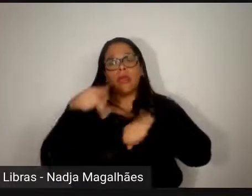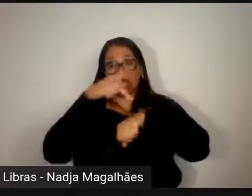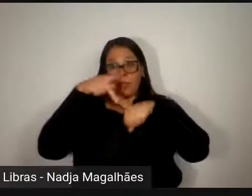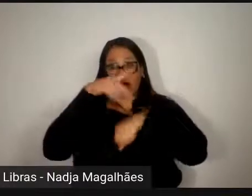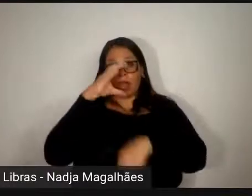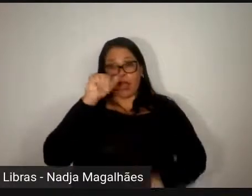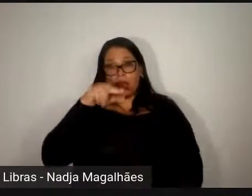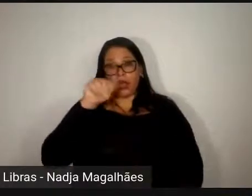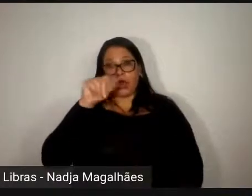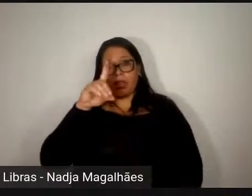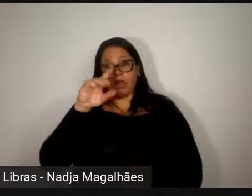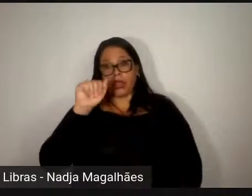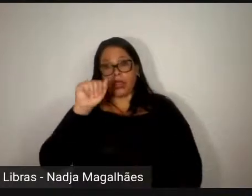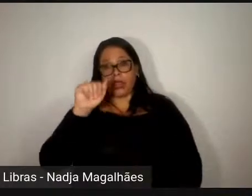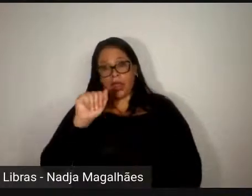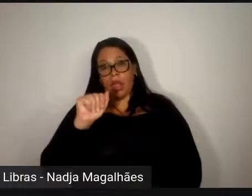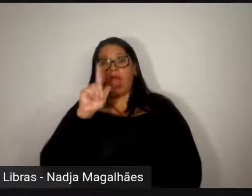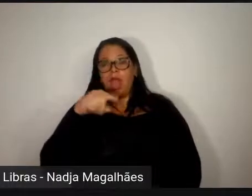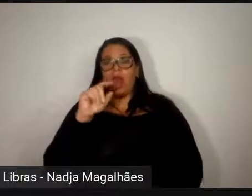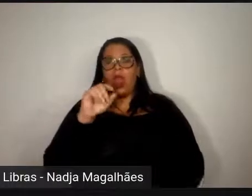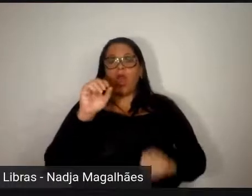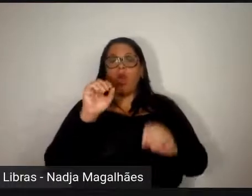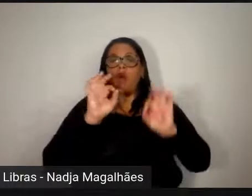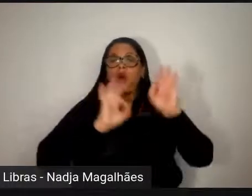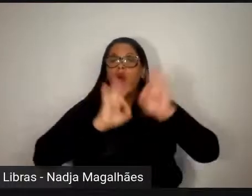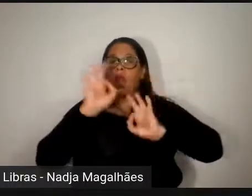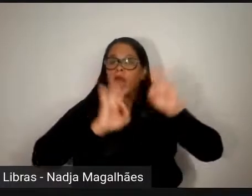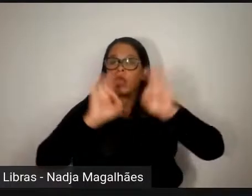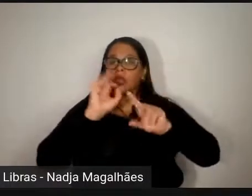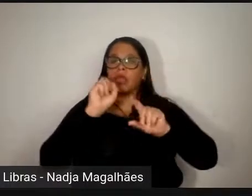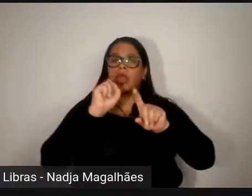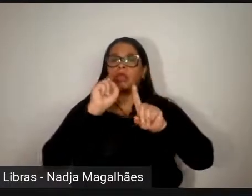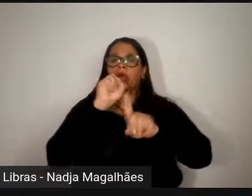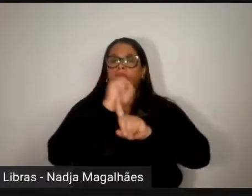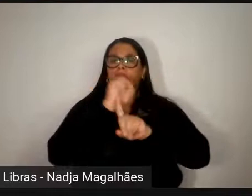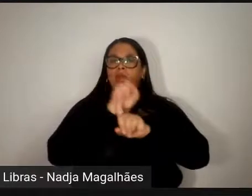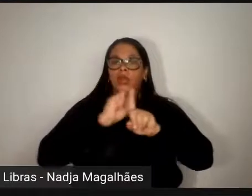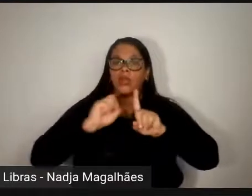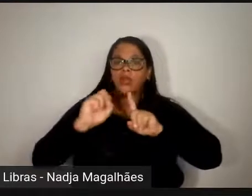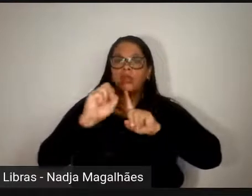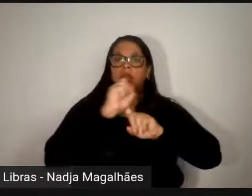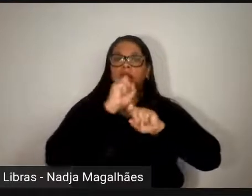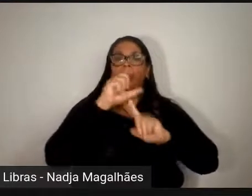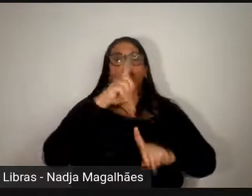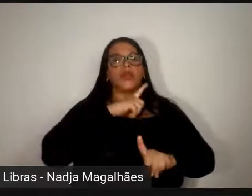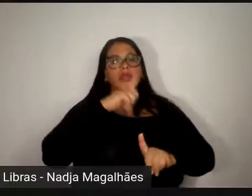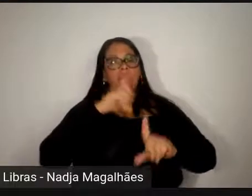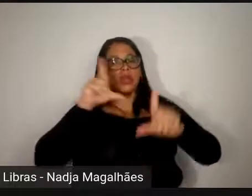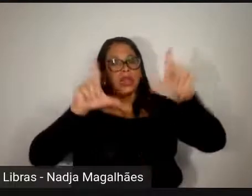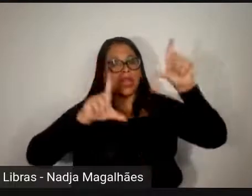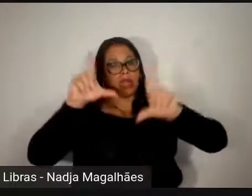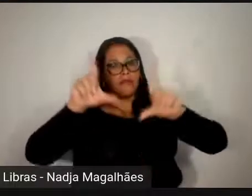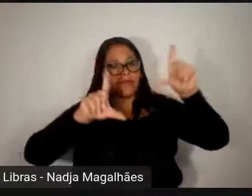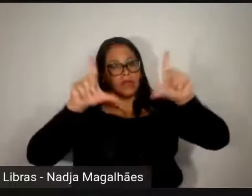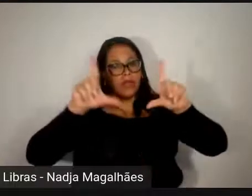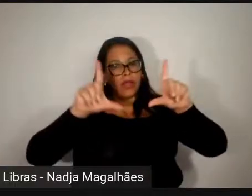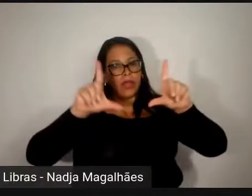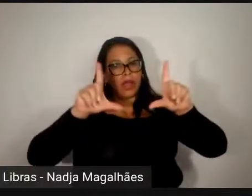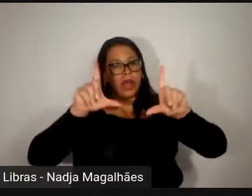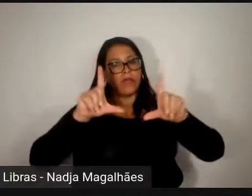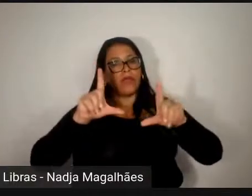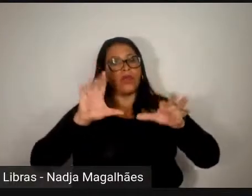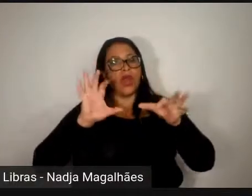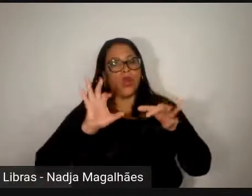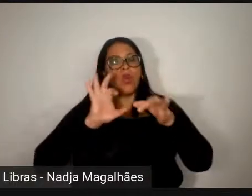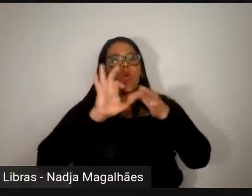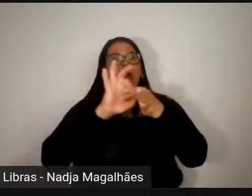são organizações da sociedade, ou seja, na verdade, foram empresas de TV a cabo que se juntaram,